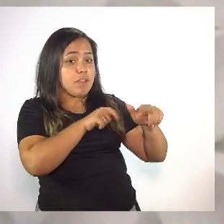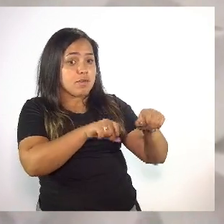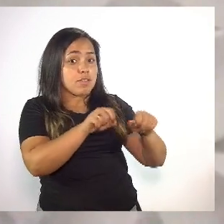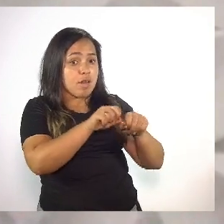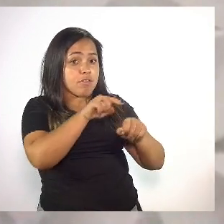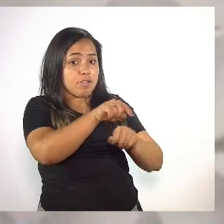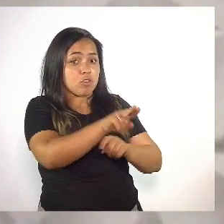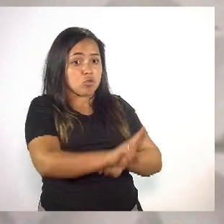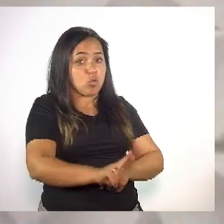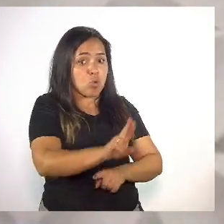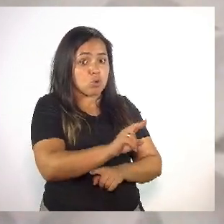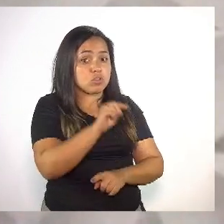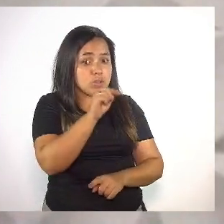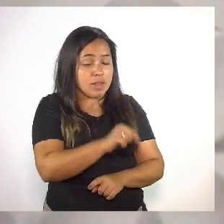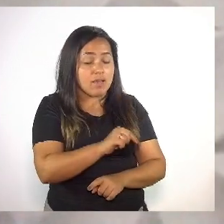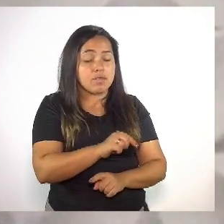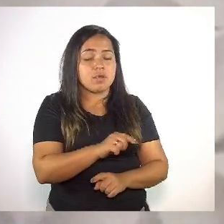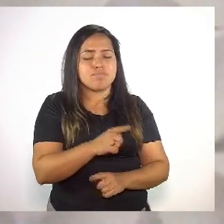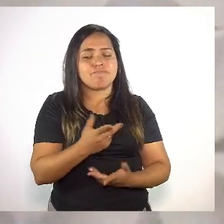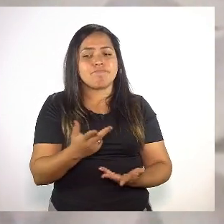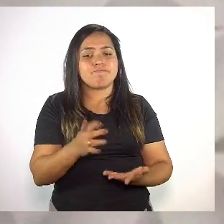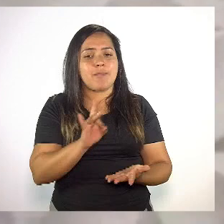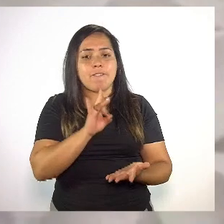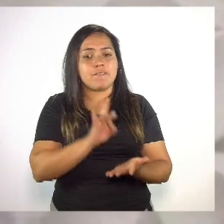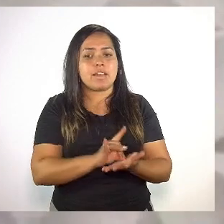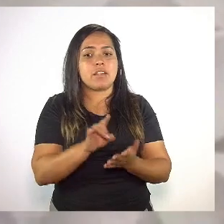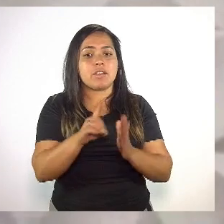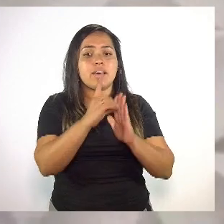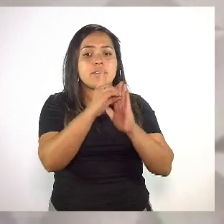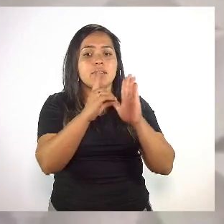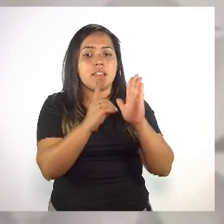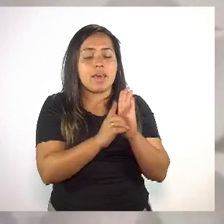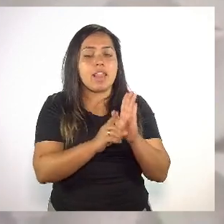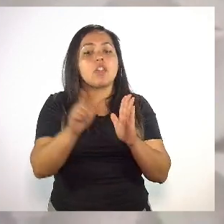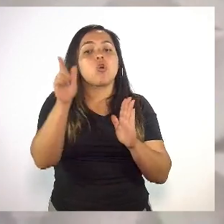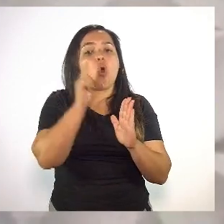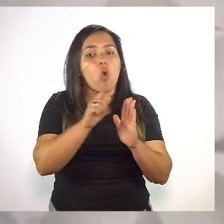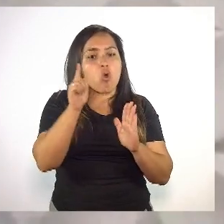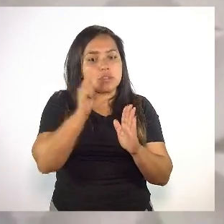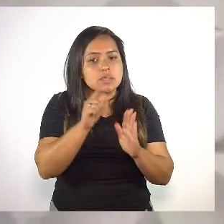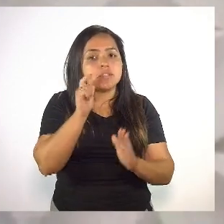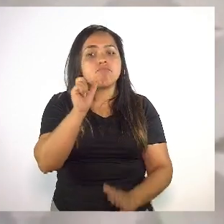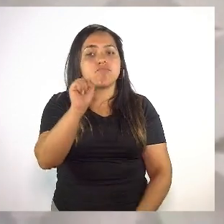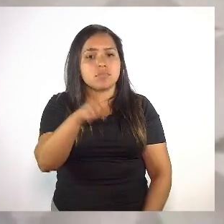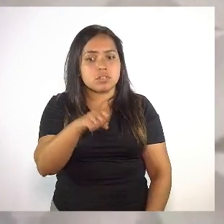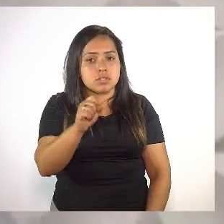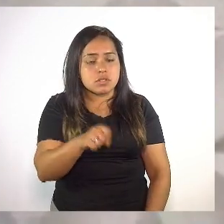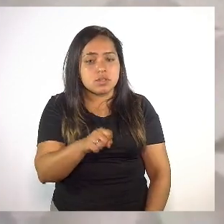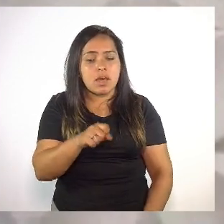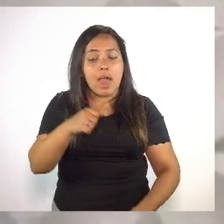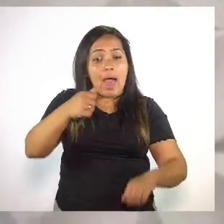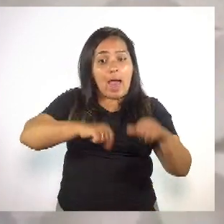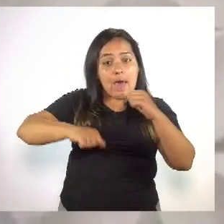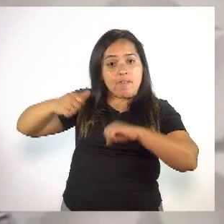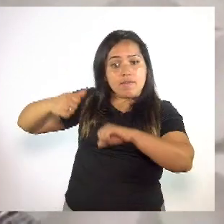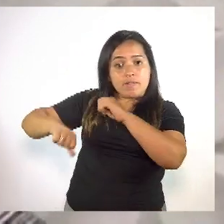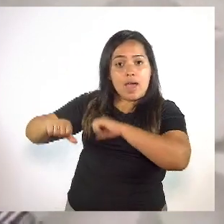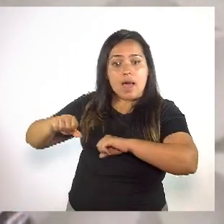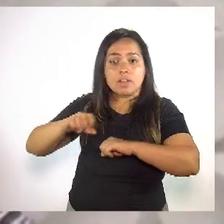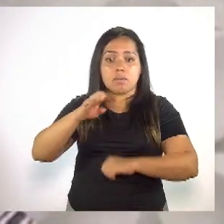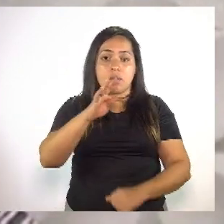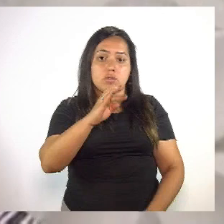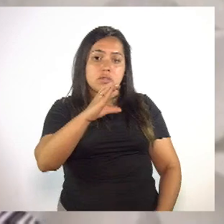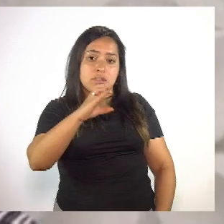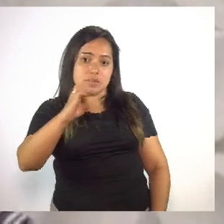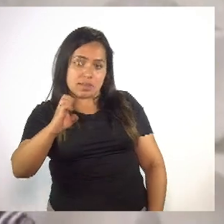dessa prerrogativa. O fato é que esse decreto foi alcançado aqui não só pela análise do Tribunal de